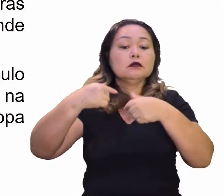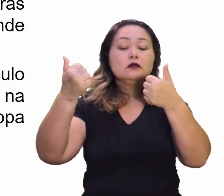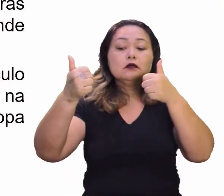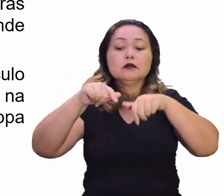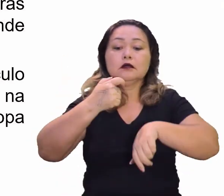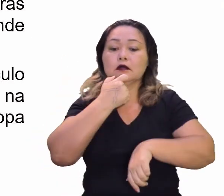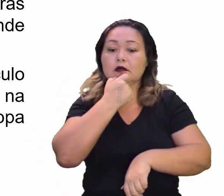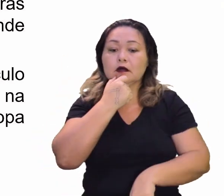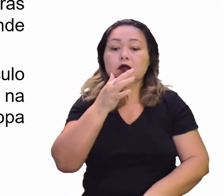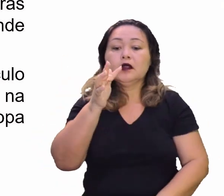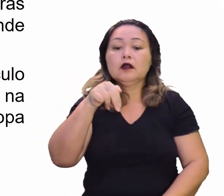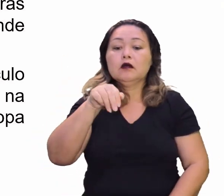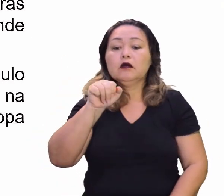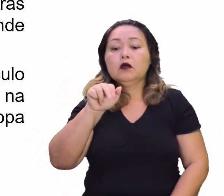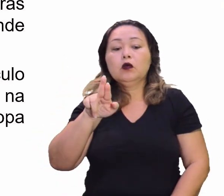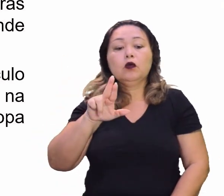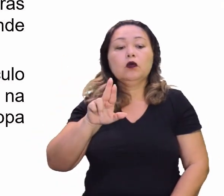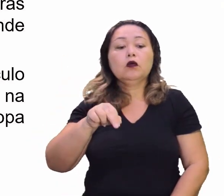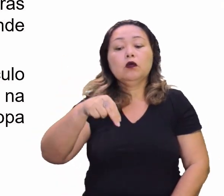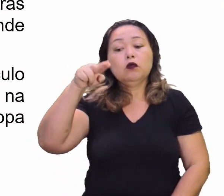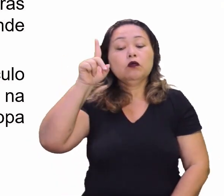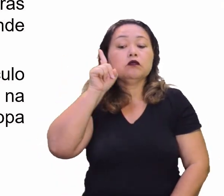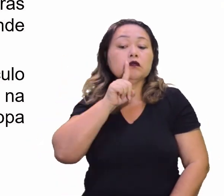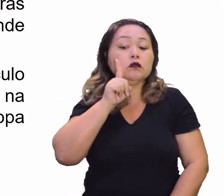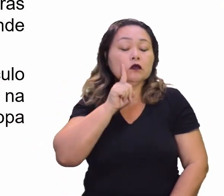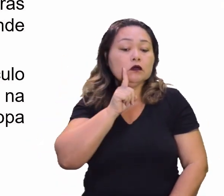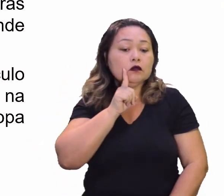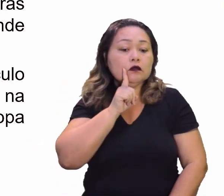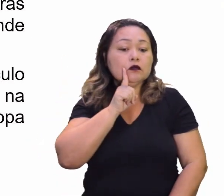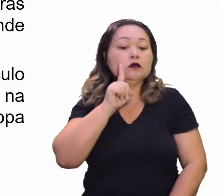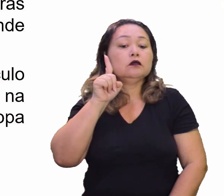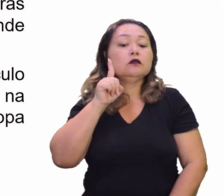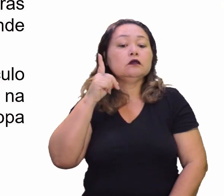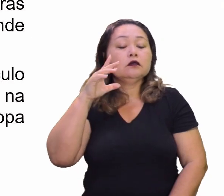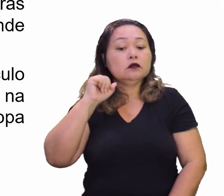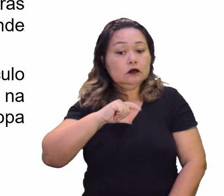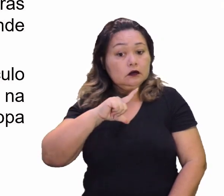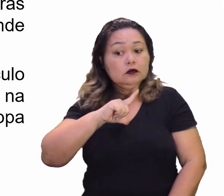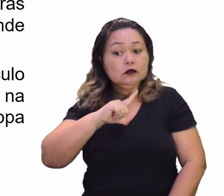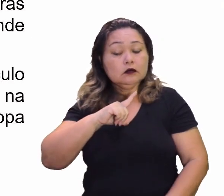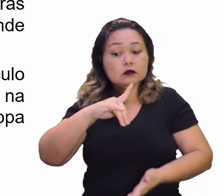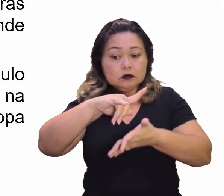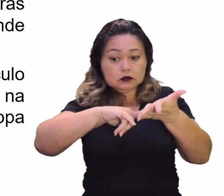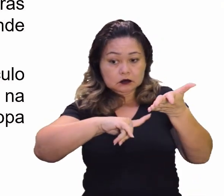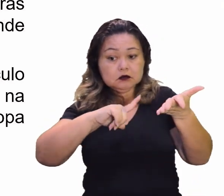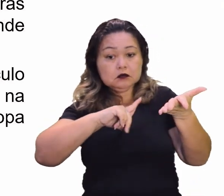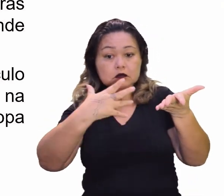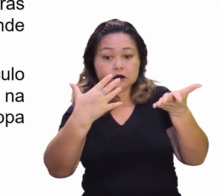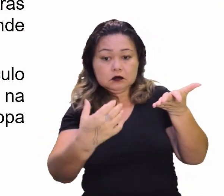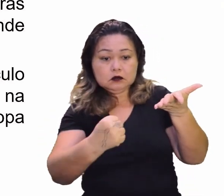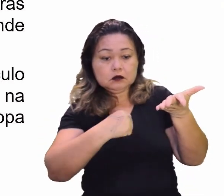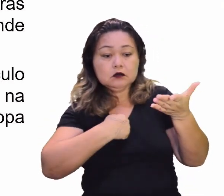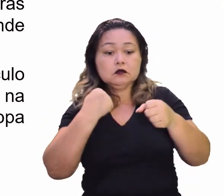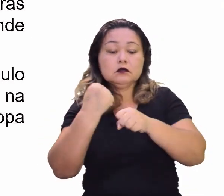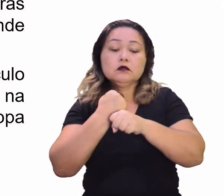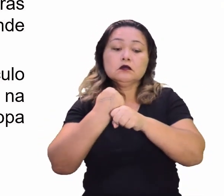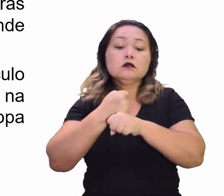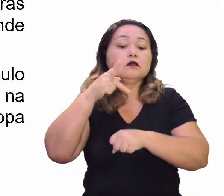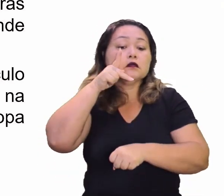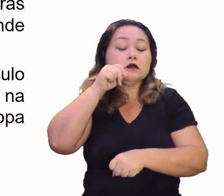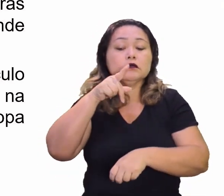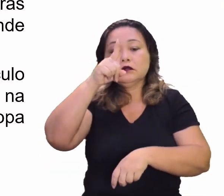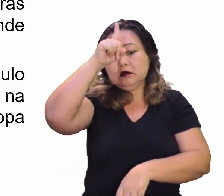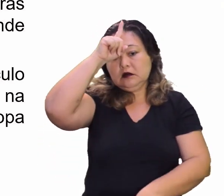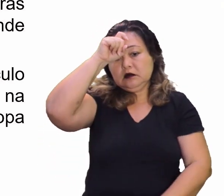Após a falência dos ingleses, Farquhar, norte-americano, assume as obras da estrada, construindo na cidade de Porto